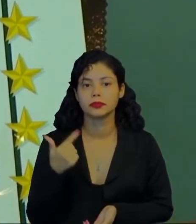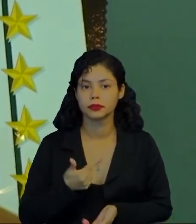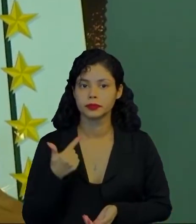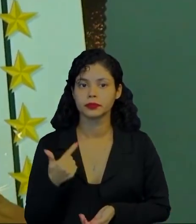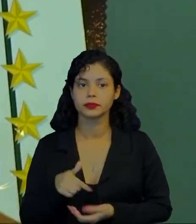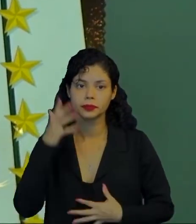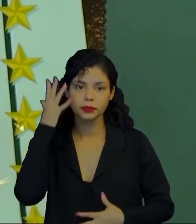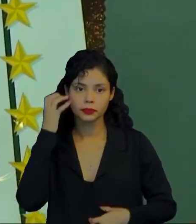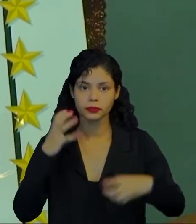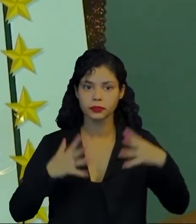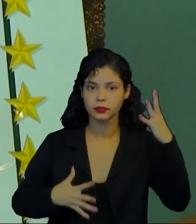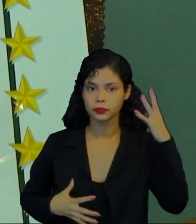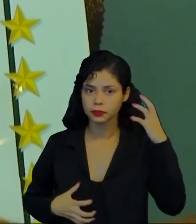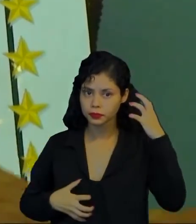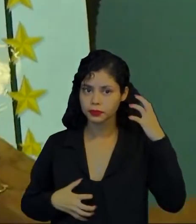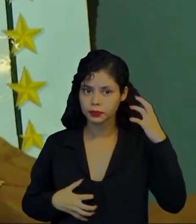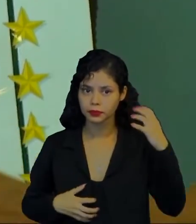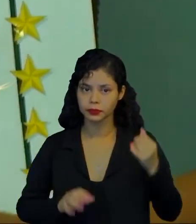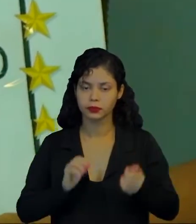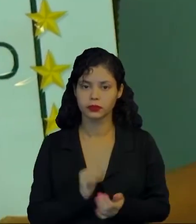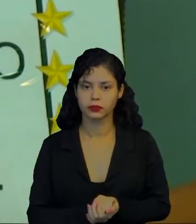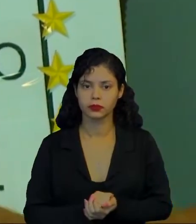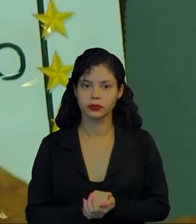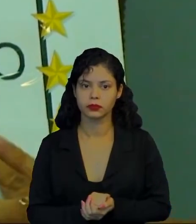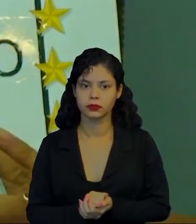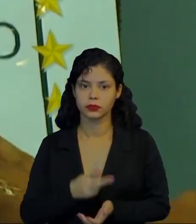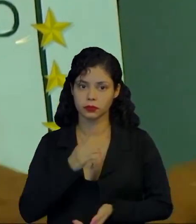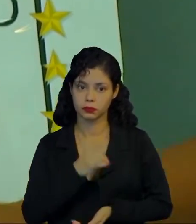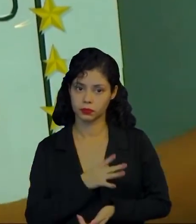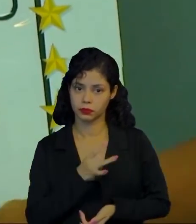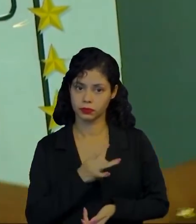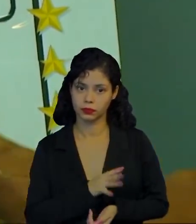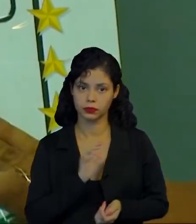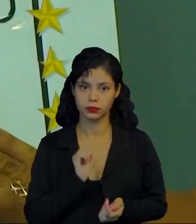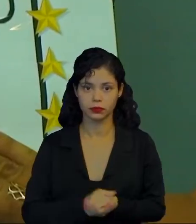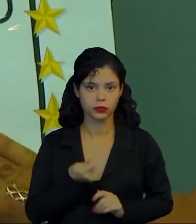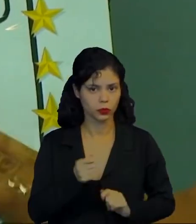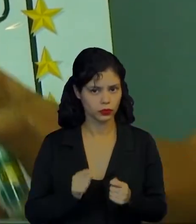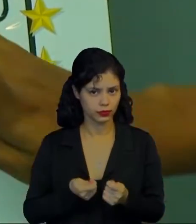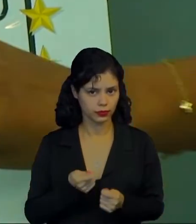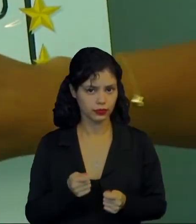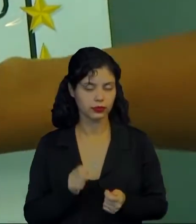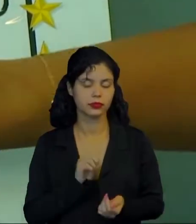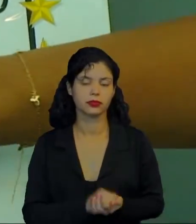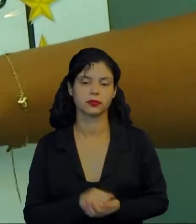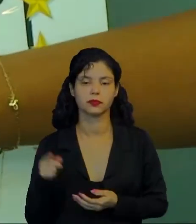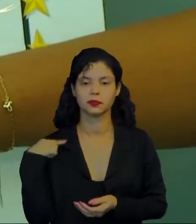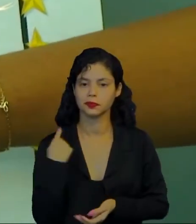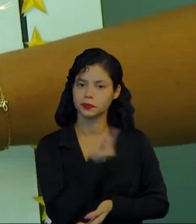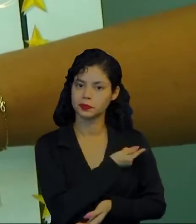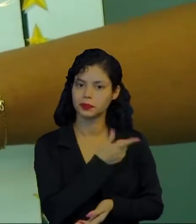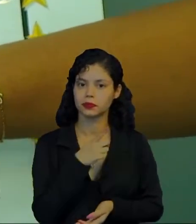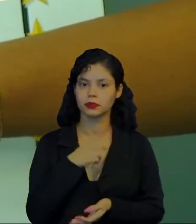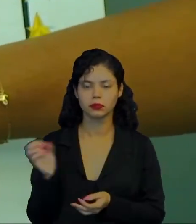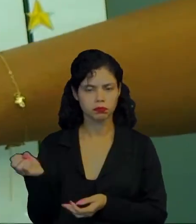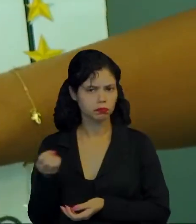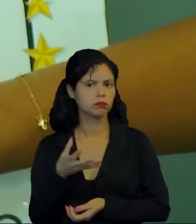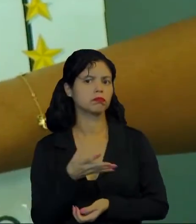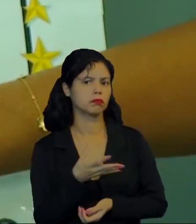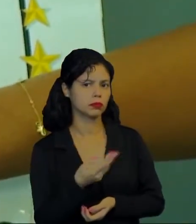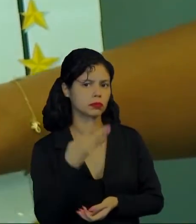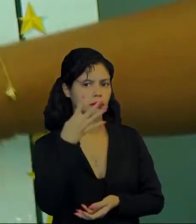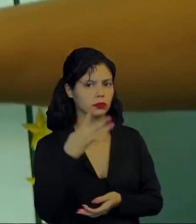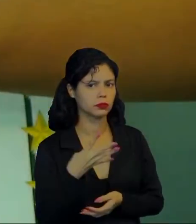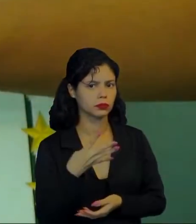um macaco tão matreiro, mete medo no mineiro. Então, nós temos aqui novamente